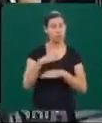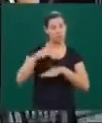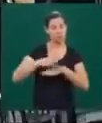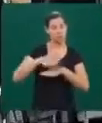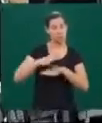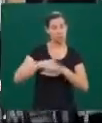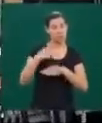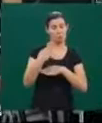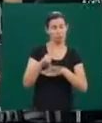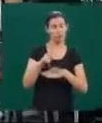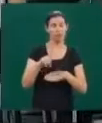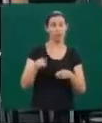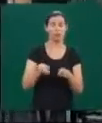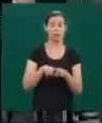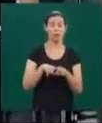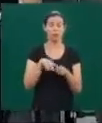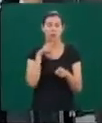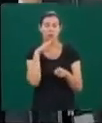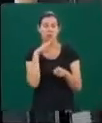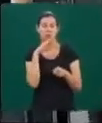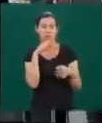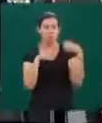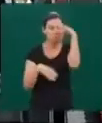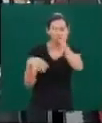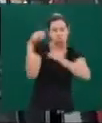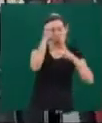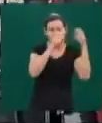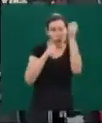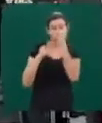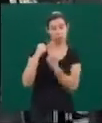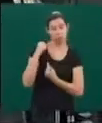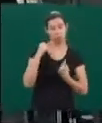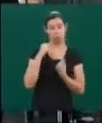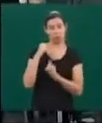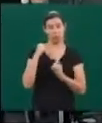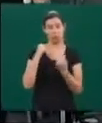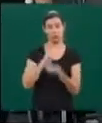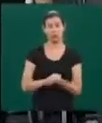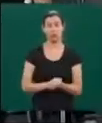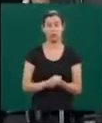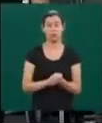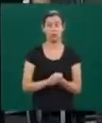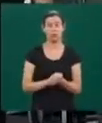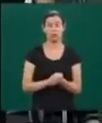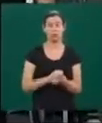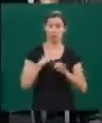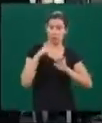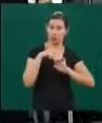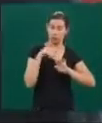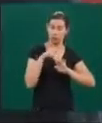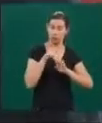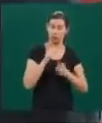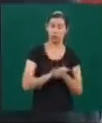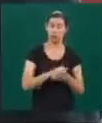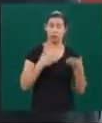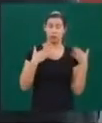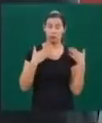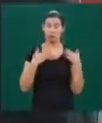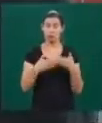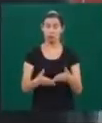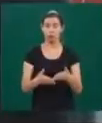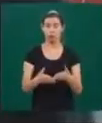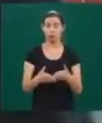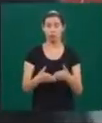sejam autodidatas, que eles sejam empreendedores. A gente está trabalhando também com o foco para eles desenvolverem, a sua